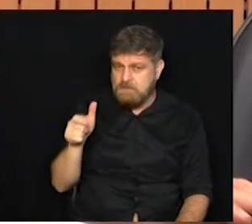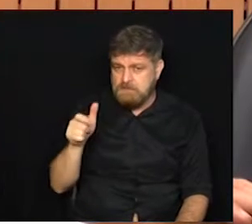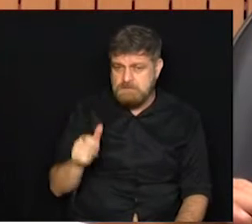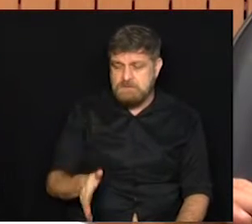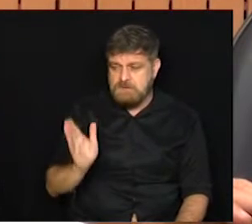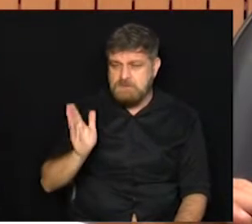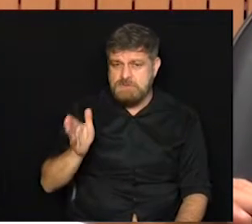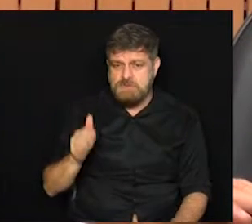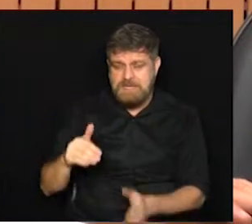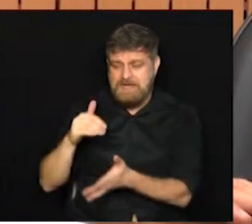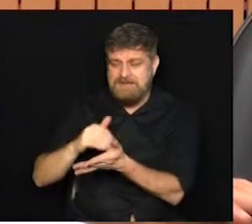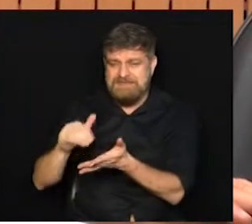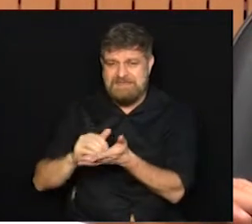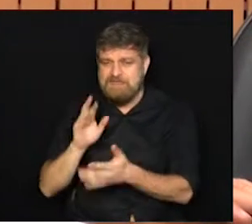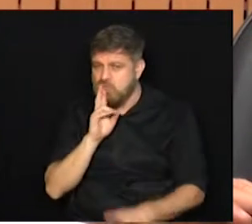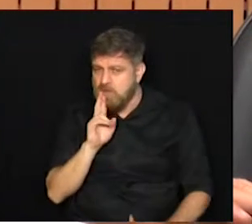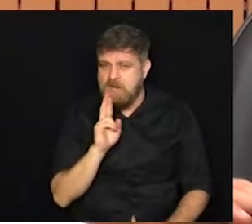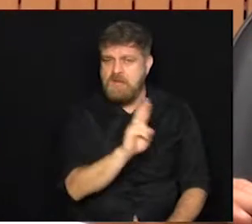fazendo esse bate-papo aqui.